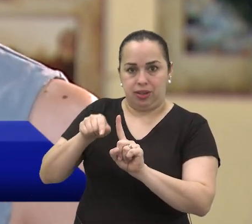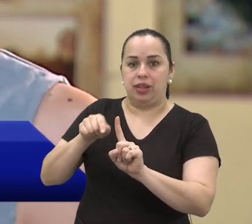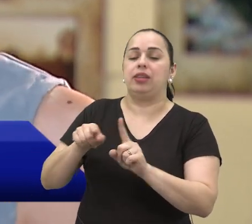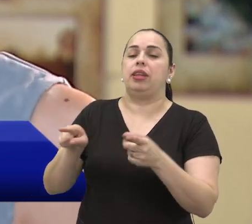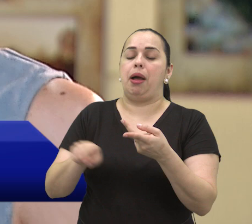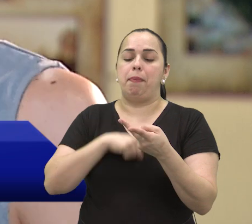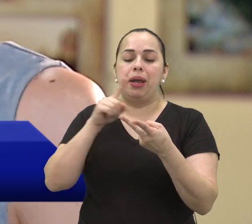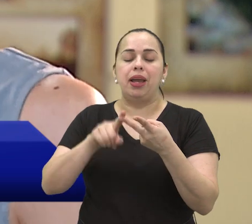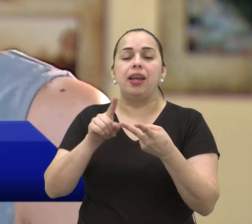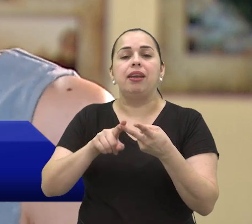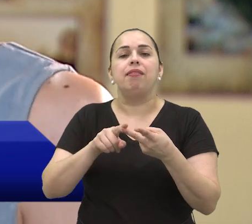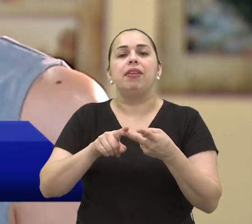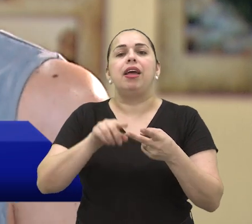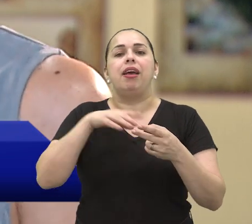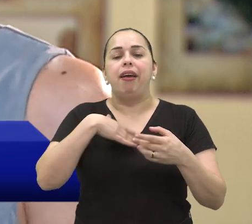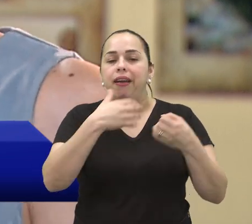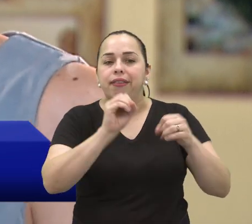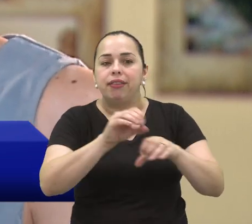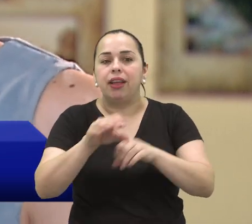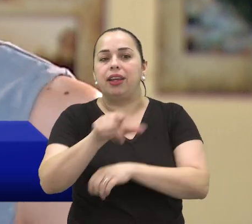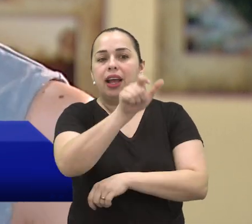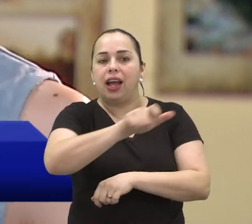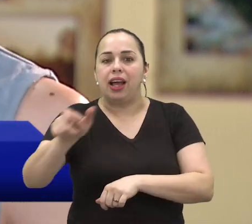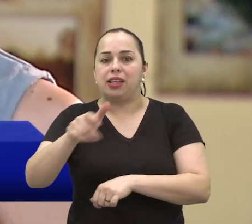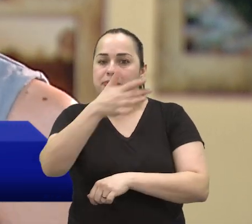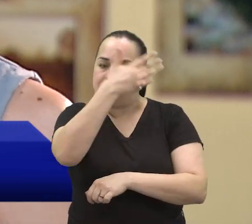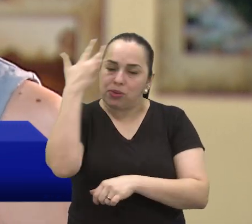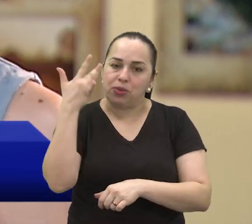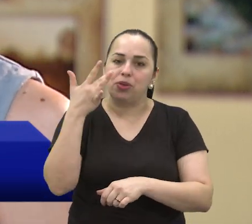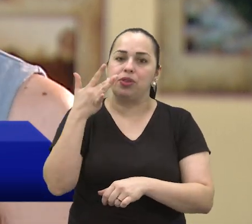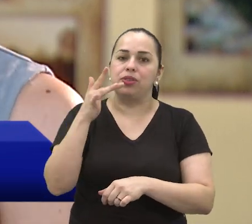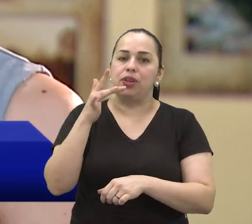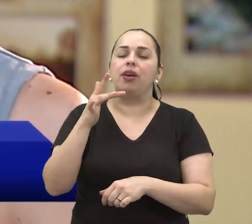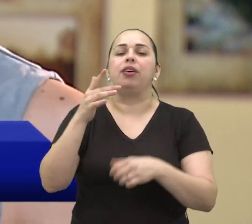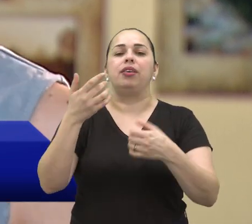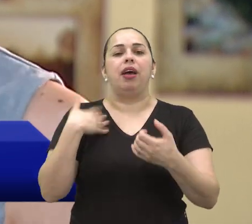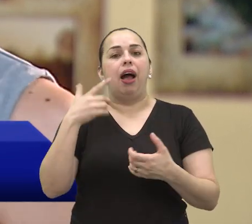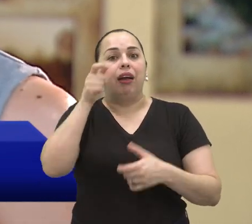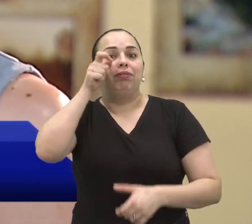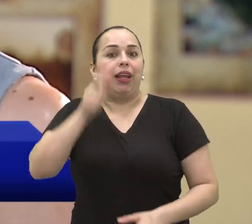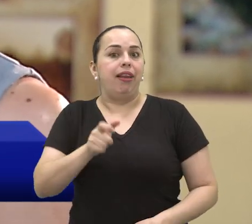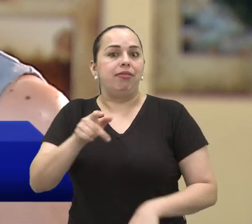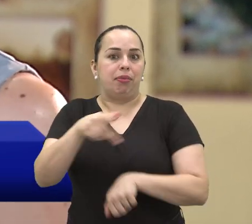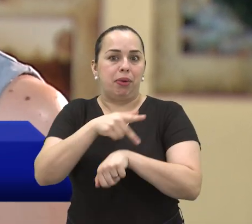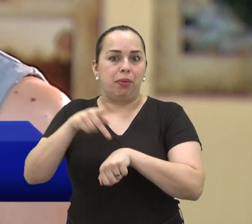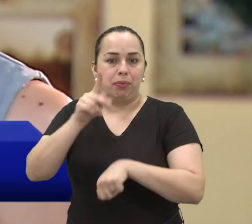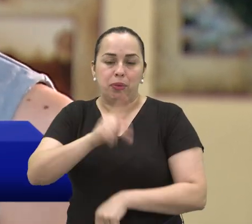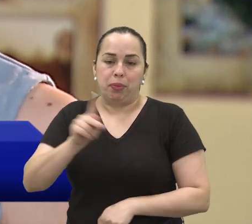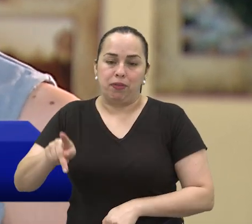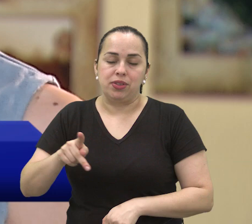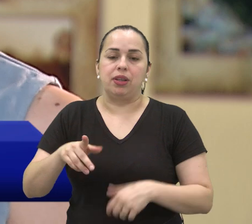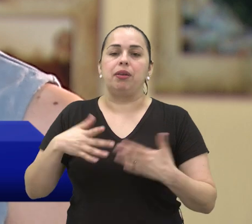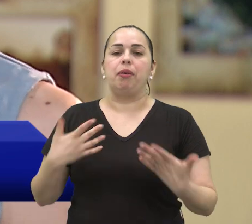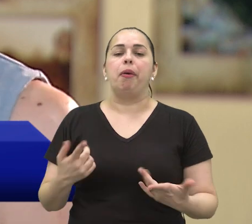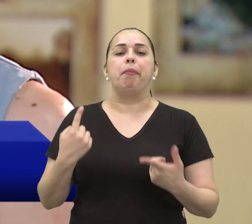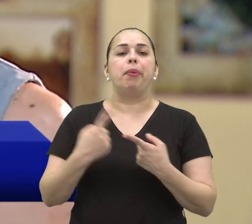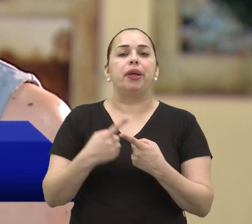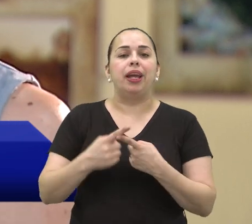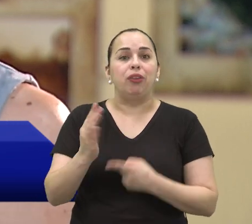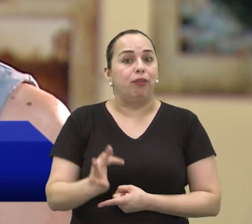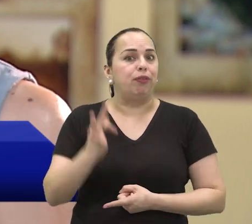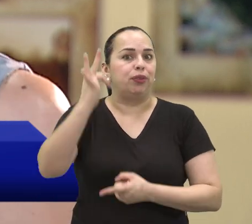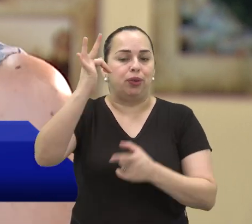né, para ela ser uma profissão atrativa. A gente vem falando, né, que é possível que a gente tenha um blackout de professores, porque a gente tem cada vez